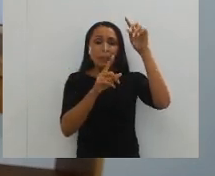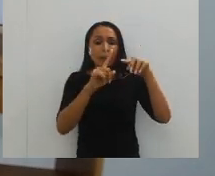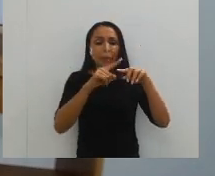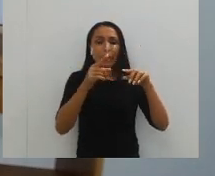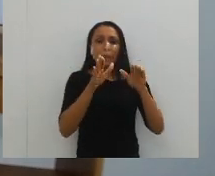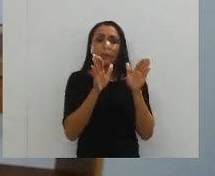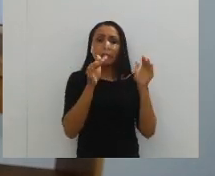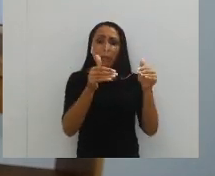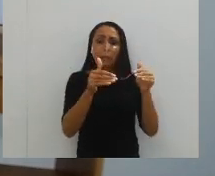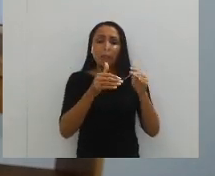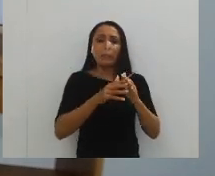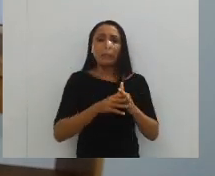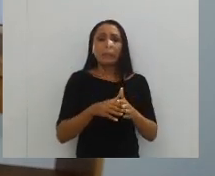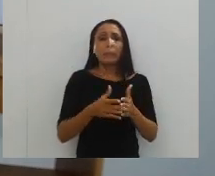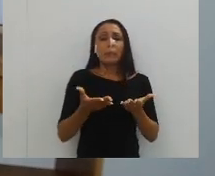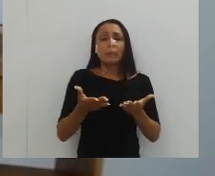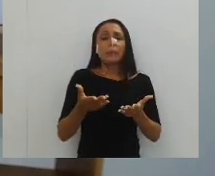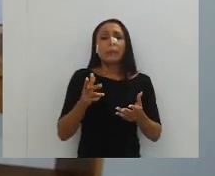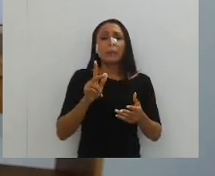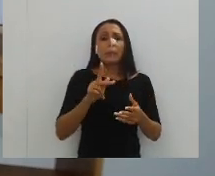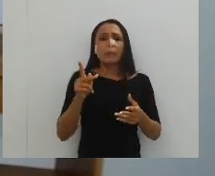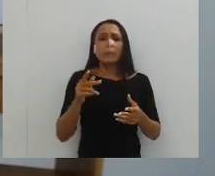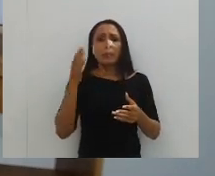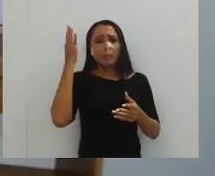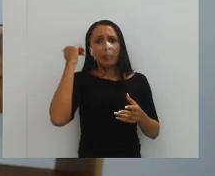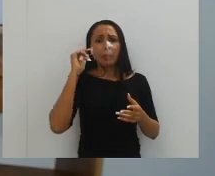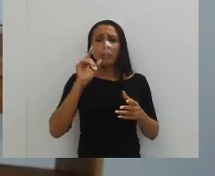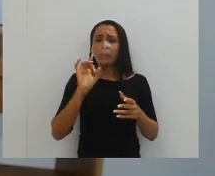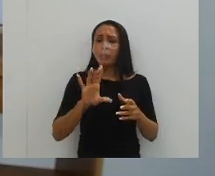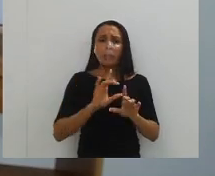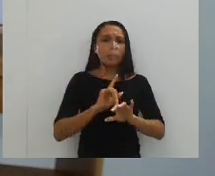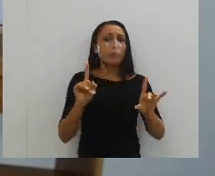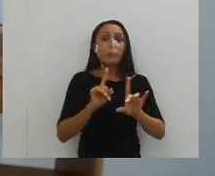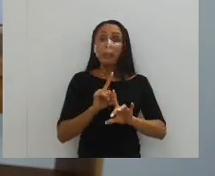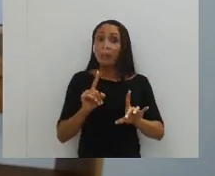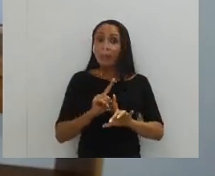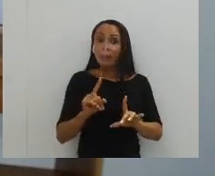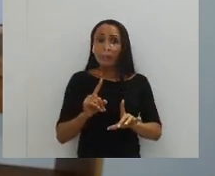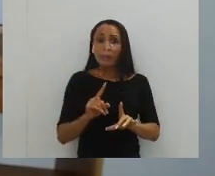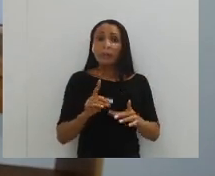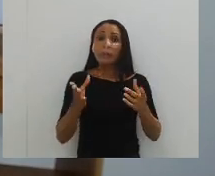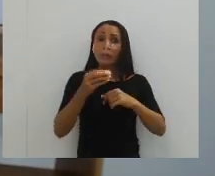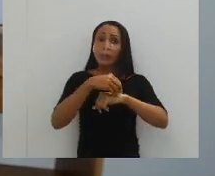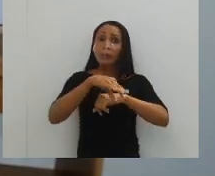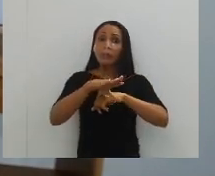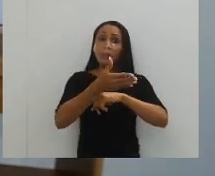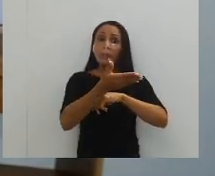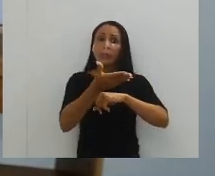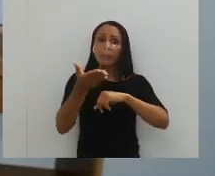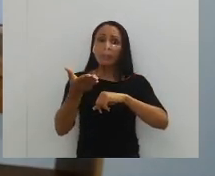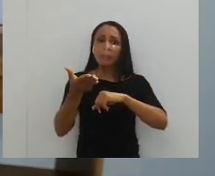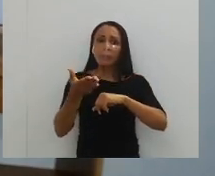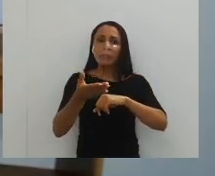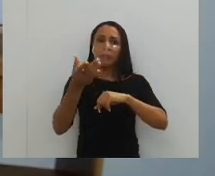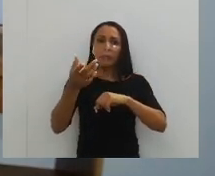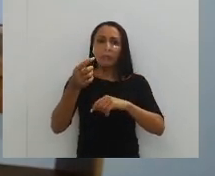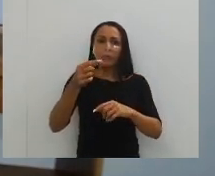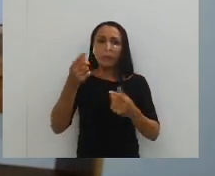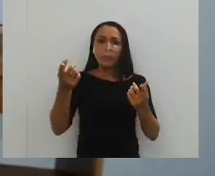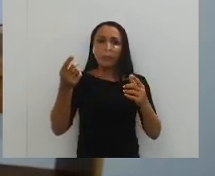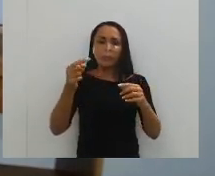aí é a espécie. Aí você vai dizer assim, tá, Andrei, eu só vou ter que saber isso? Não. Eu vou te dar uma dica. Se você for subindo,